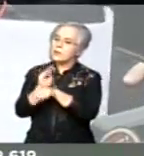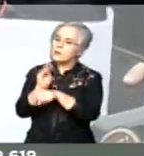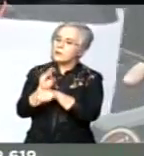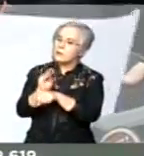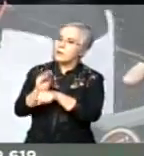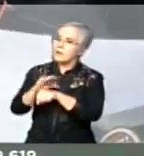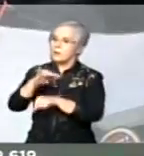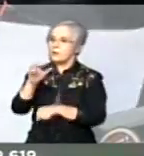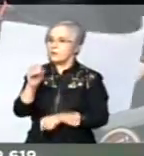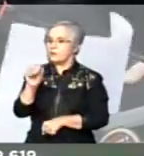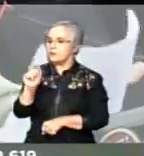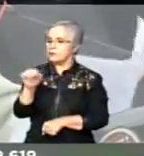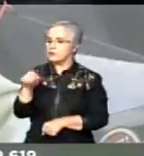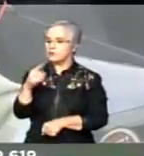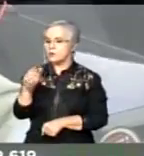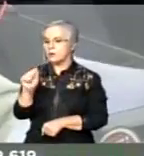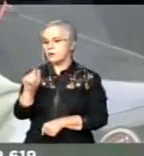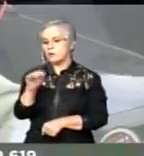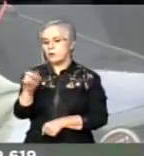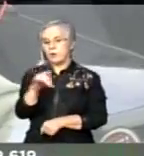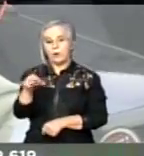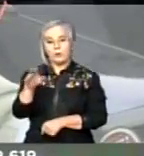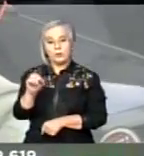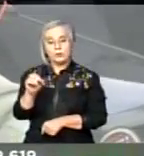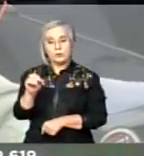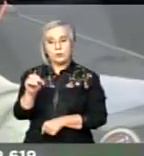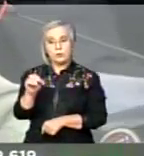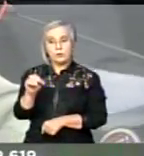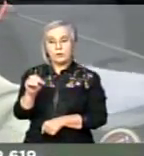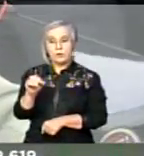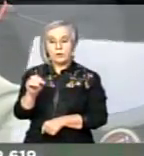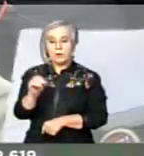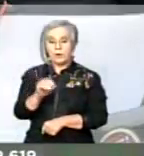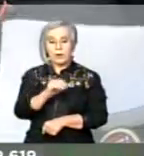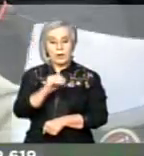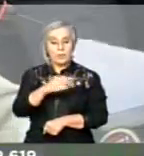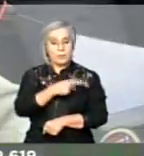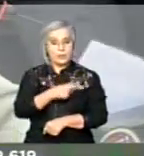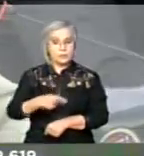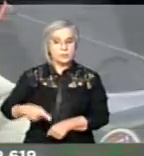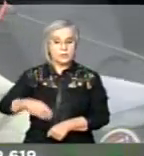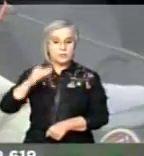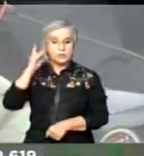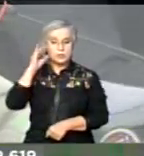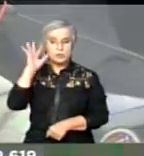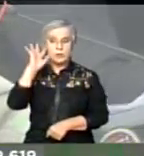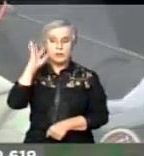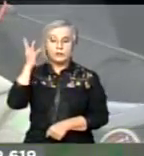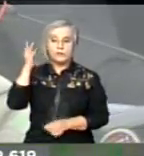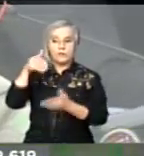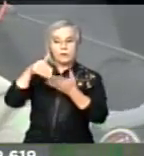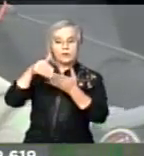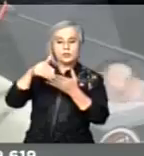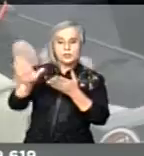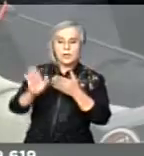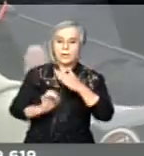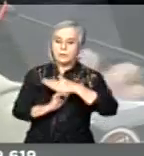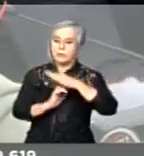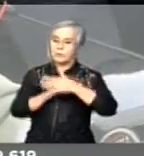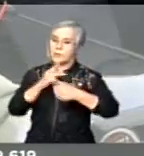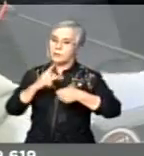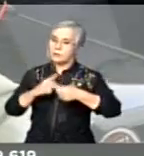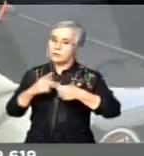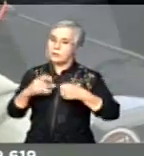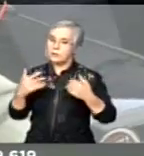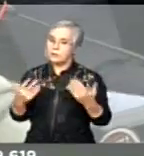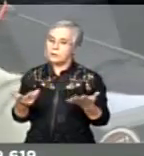ela não manteve na Petrobras. Então é evidente que aí há um elemento para se imolar